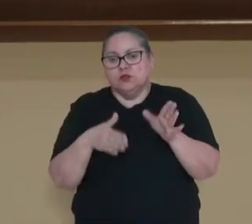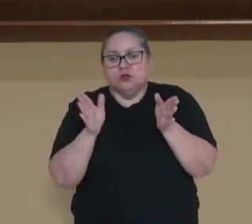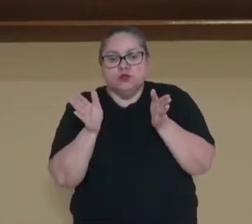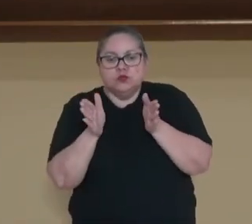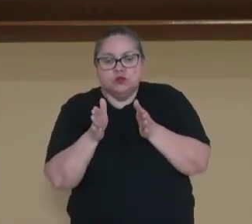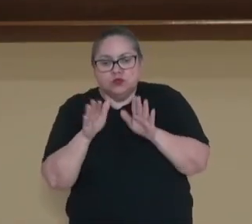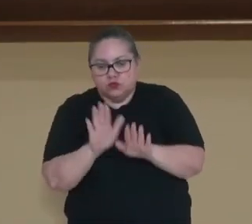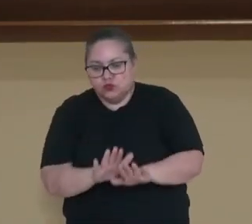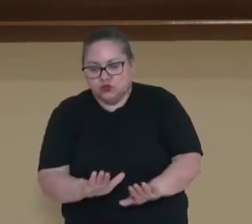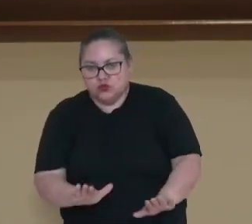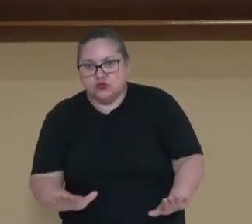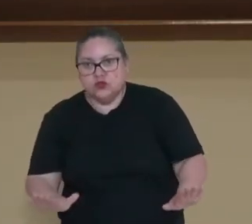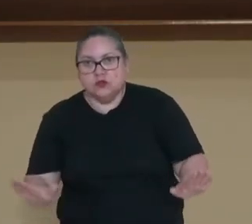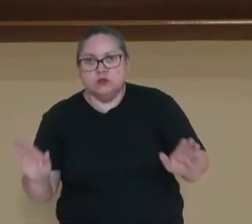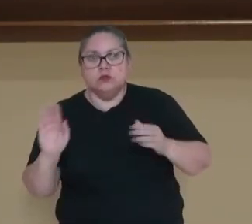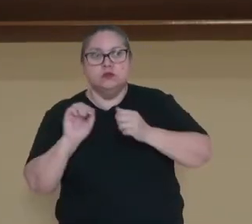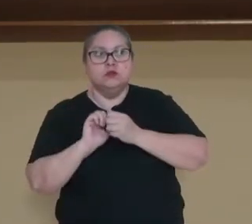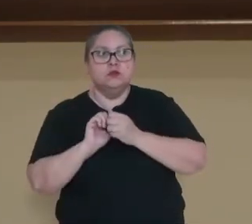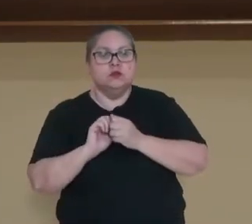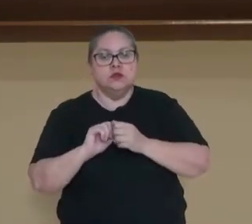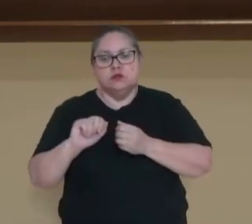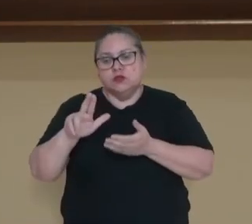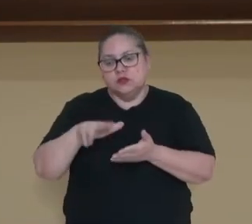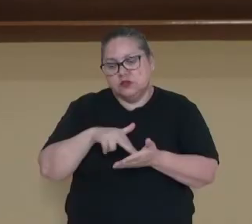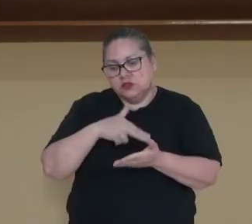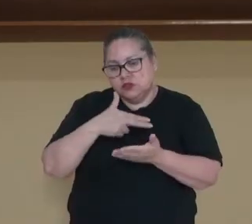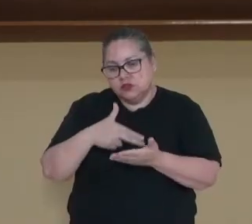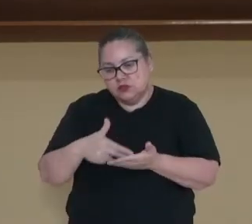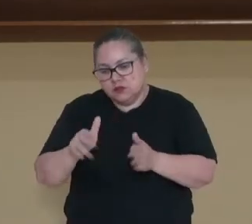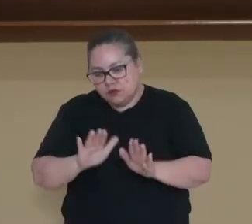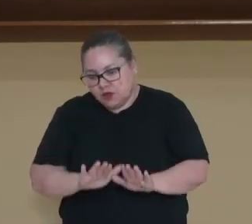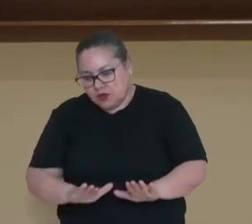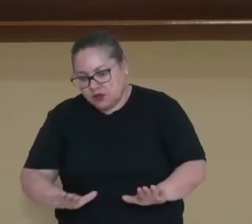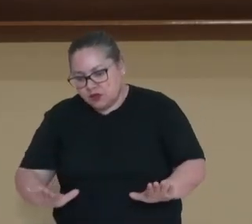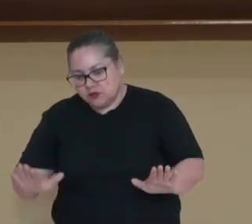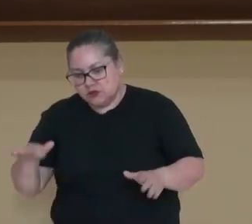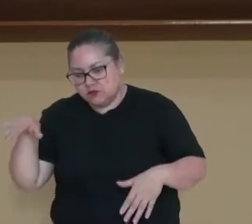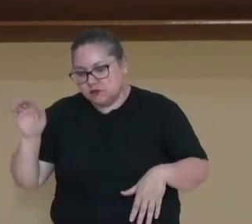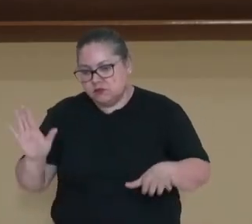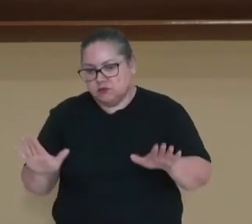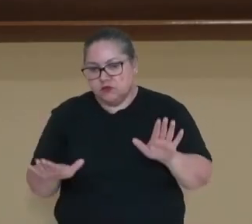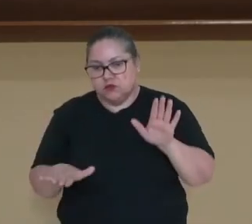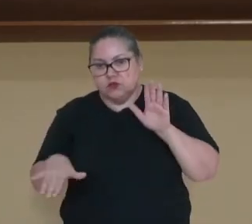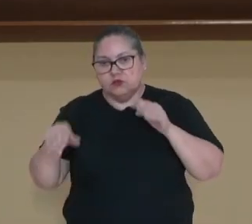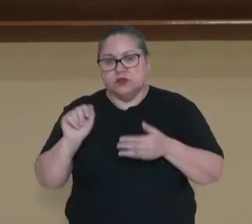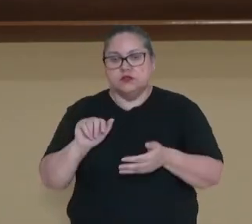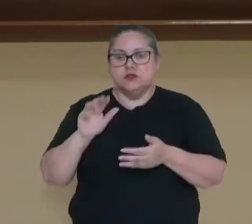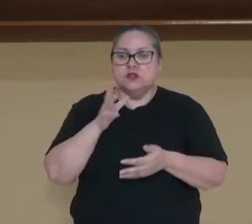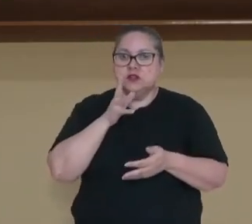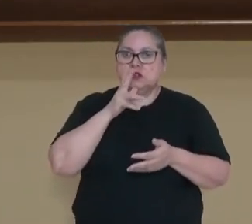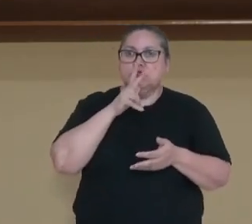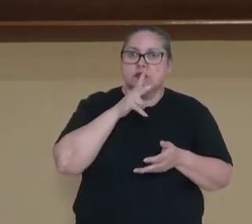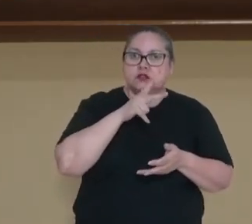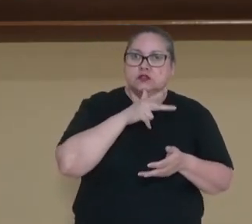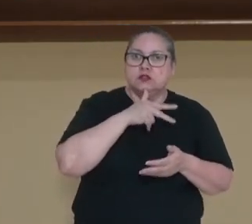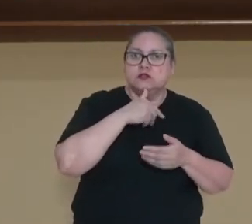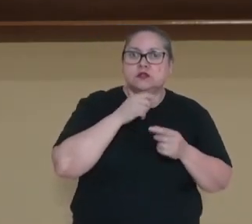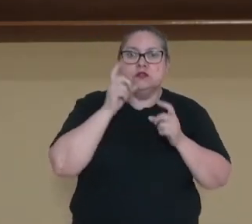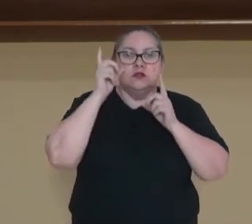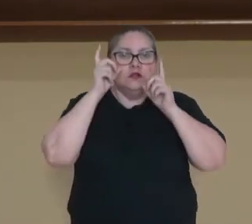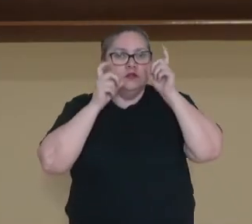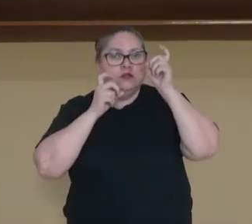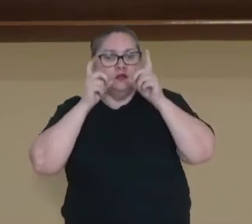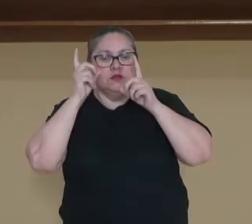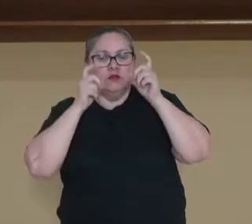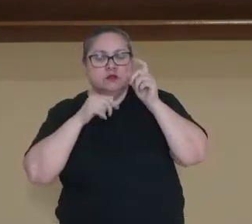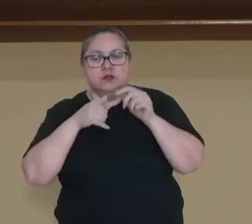no chão, certo? Uma dança mais baixa, com movimentos mais lentos, né? Uma